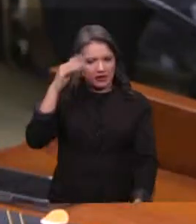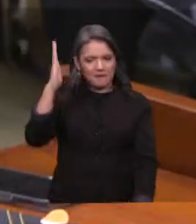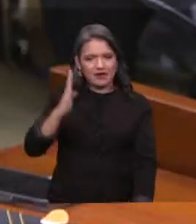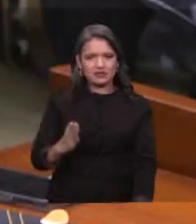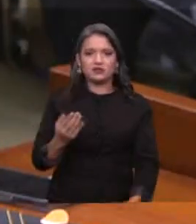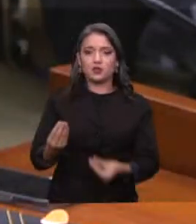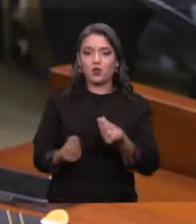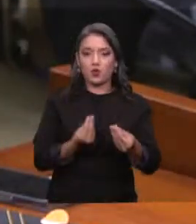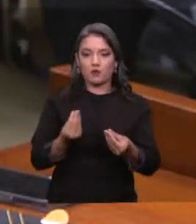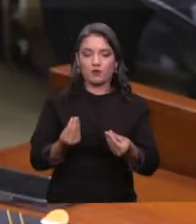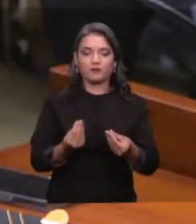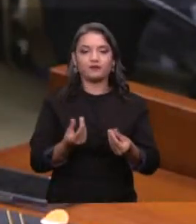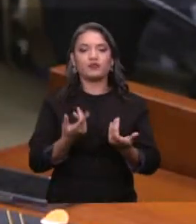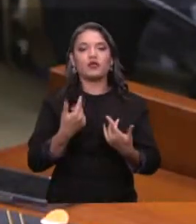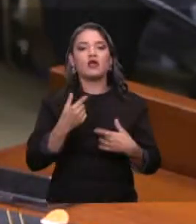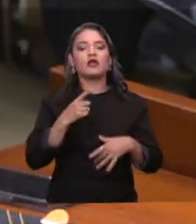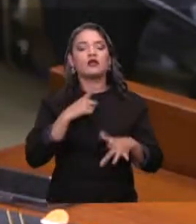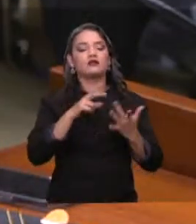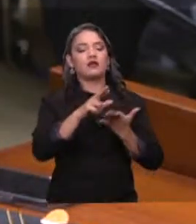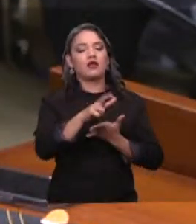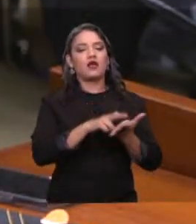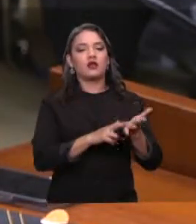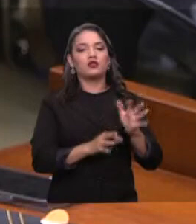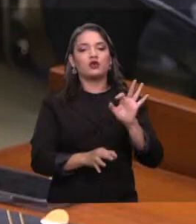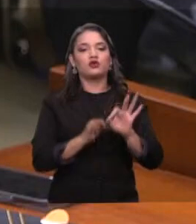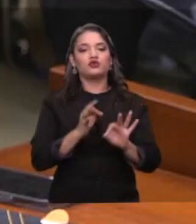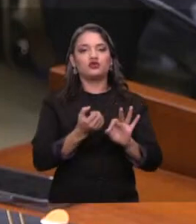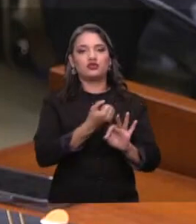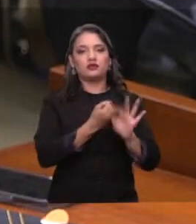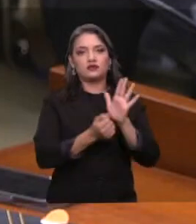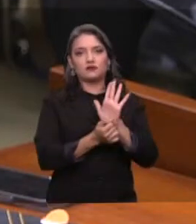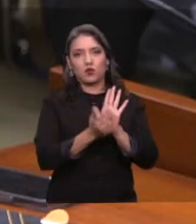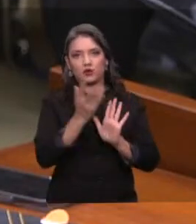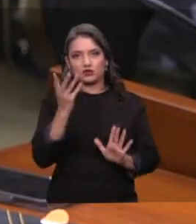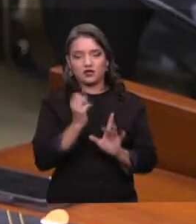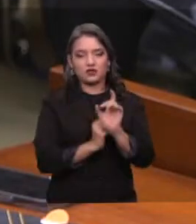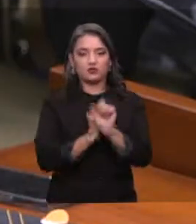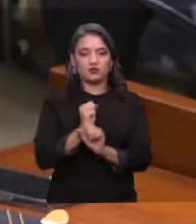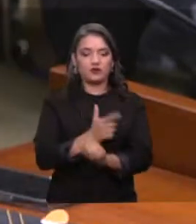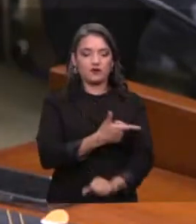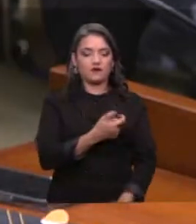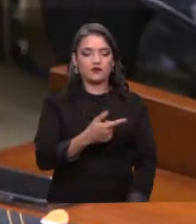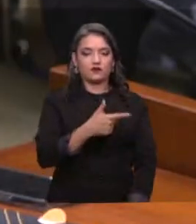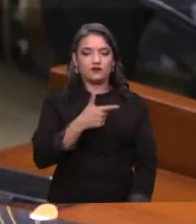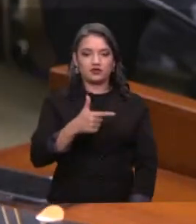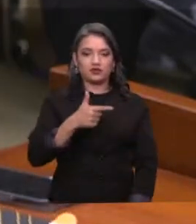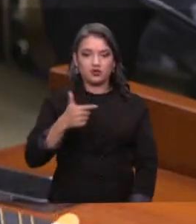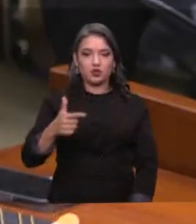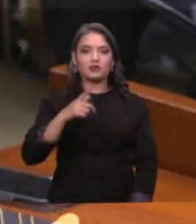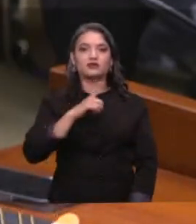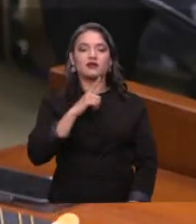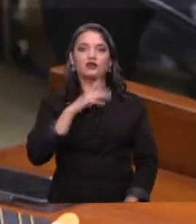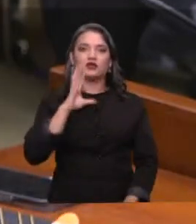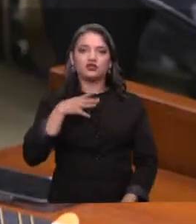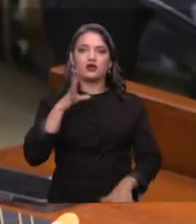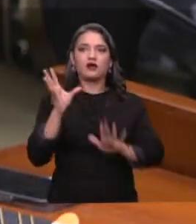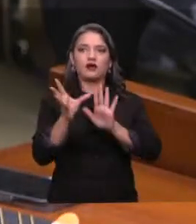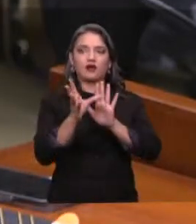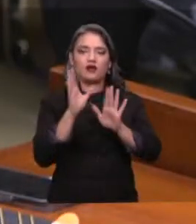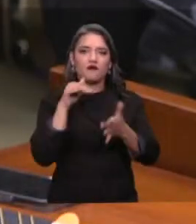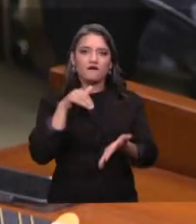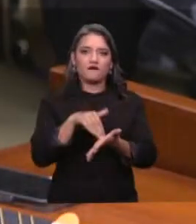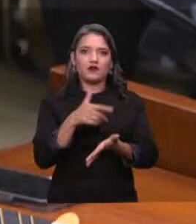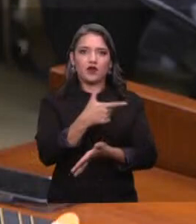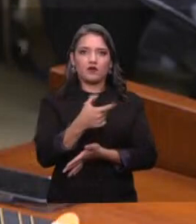Eu peguei o relatório Justiça em Números de 2022, que traz os dados até o final de 2021,